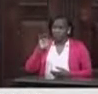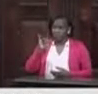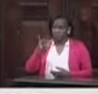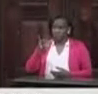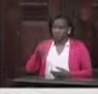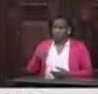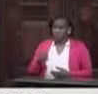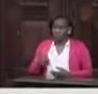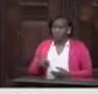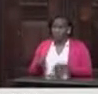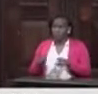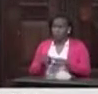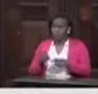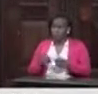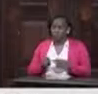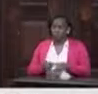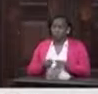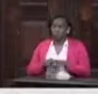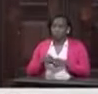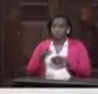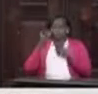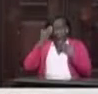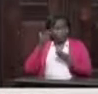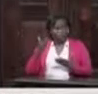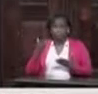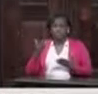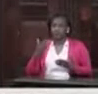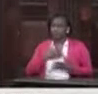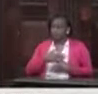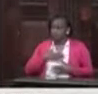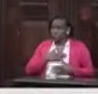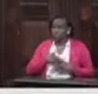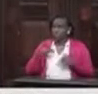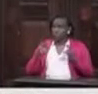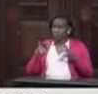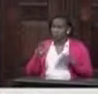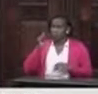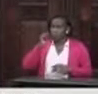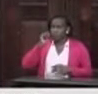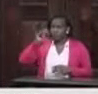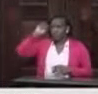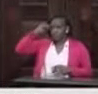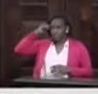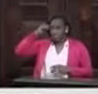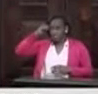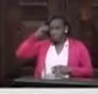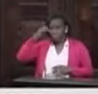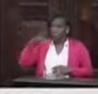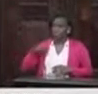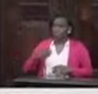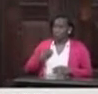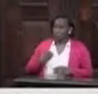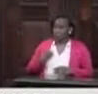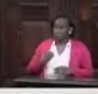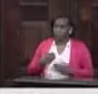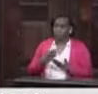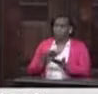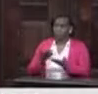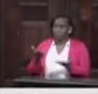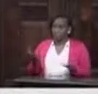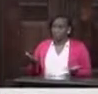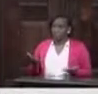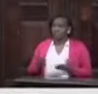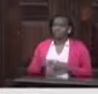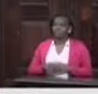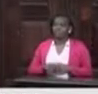todos aqueles que me antecederam e fazer uma saudação muito especial às mulheres negras que estão aqui nas